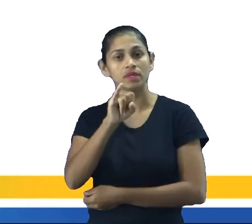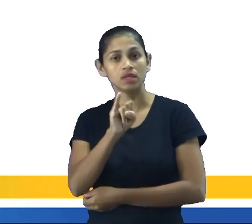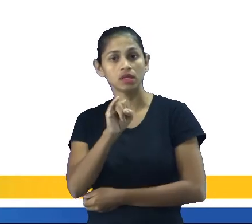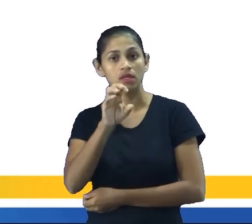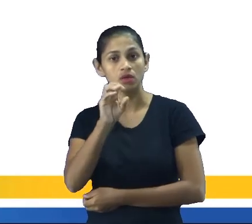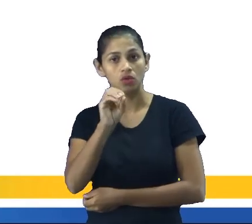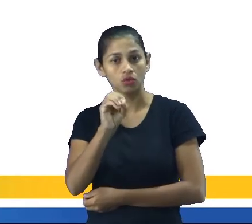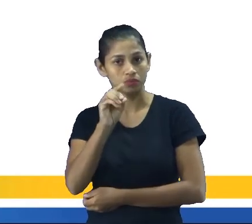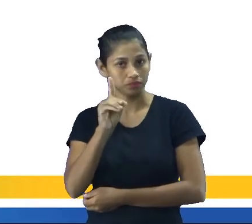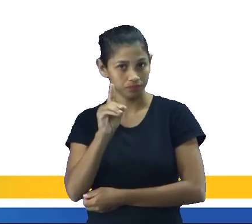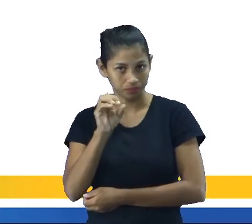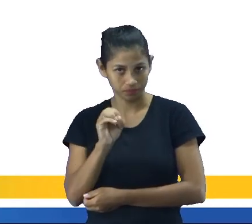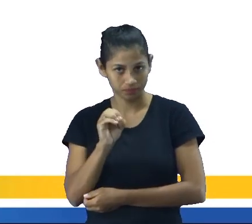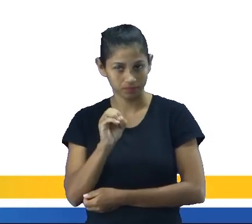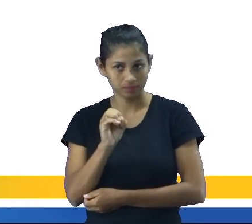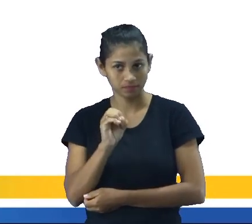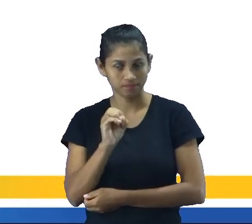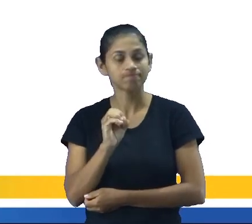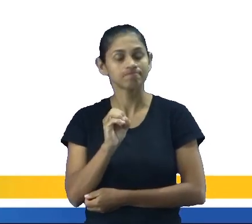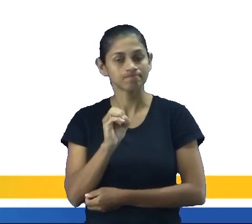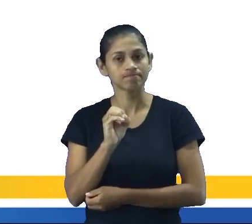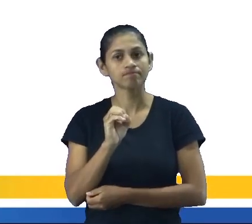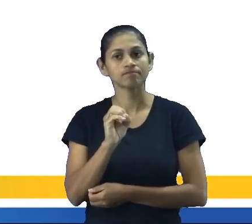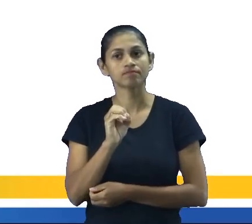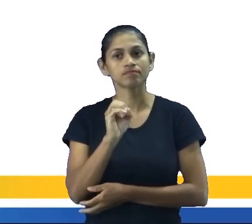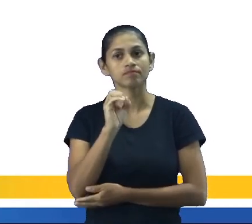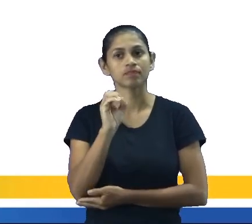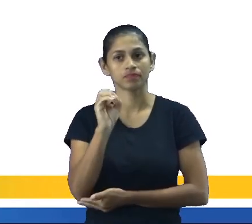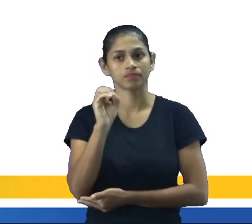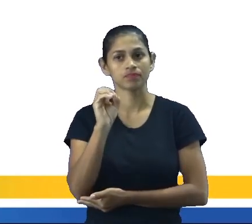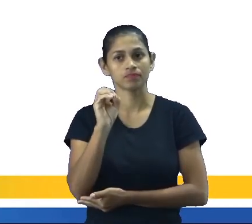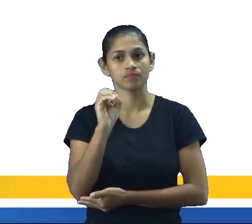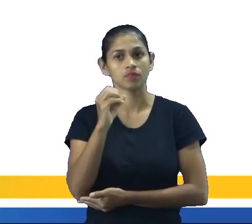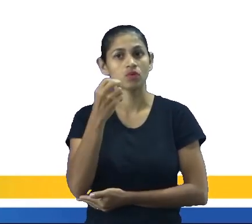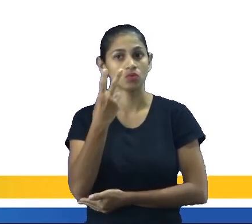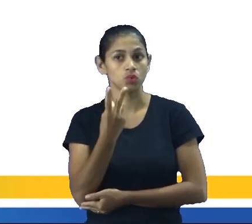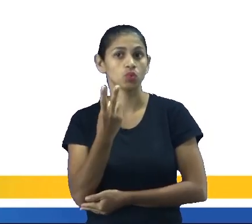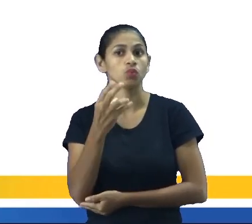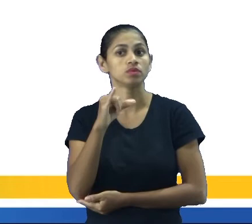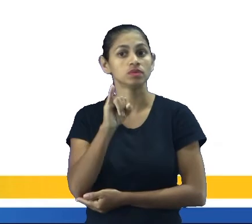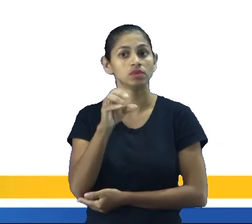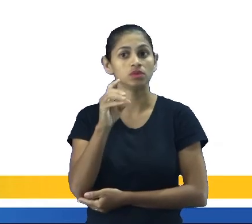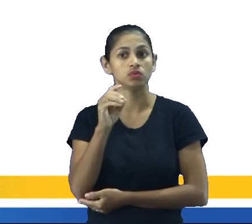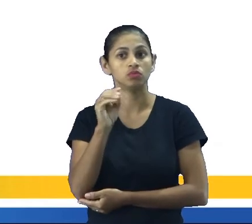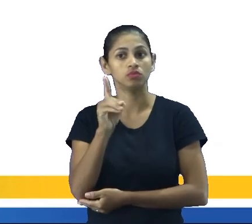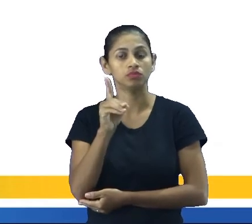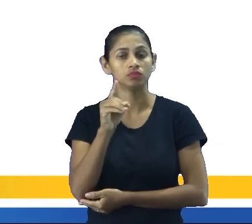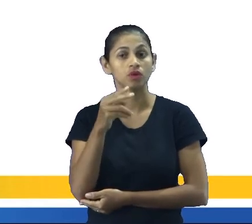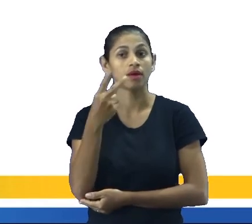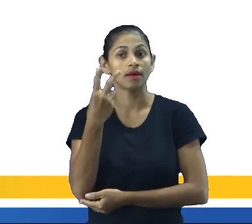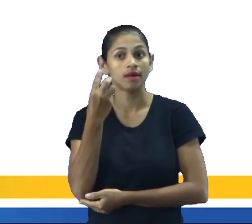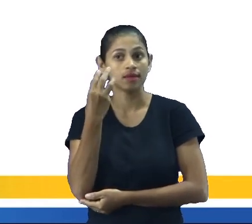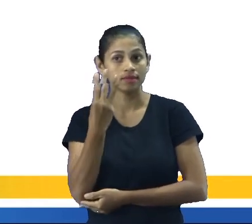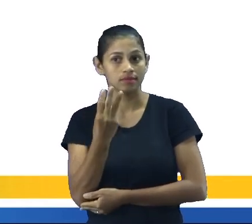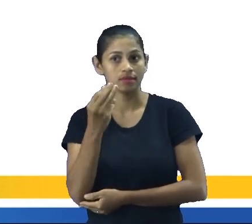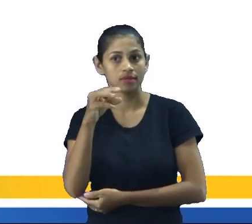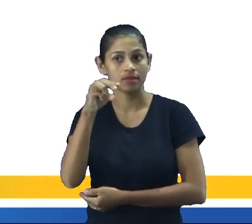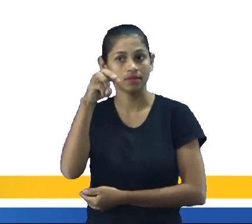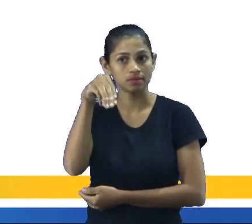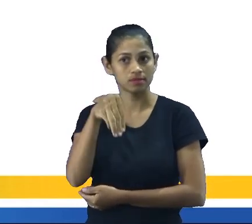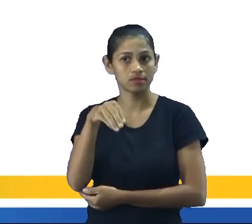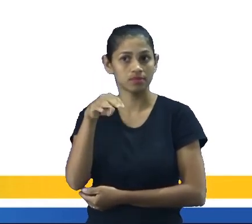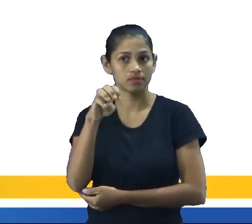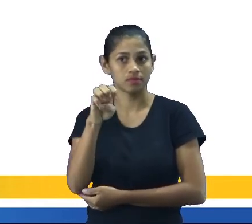desse exemplo, é o iodo. Então, a gente coloca a posição onde o iodo se encontra, 2-iodo, 3-metil, né, que é o nome